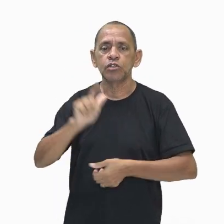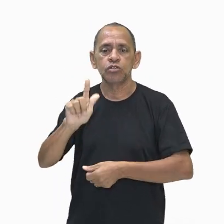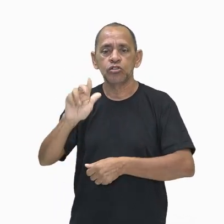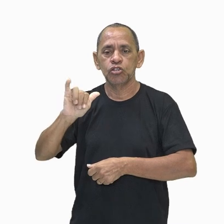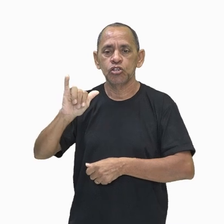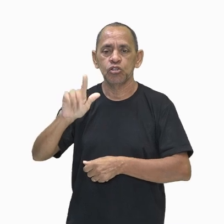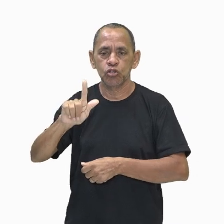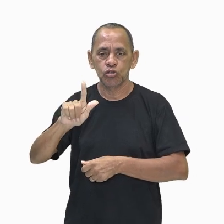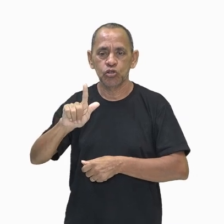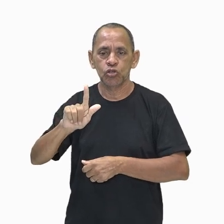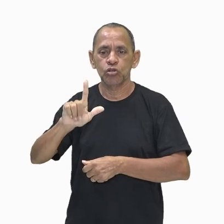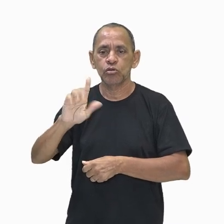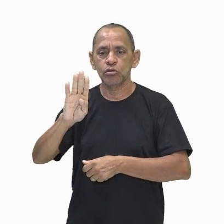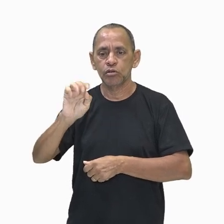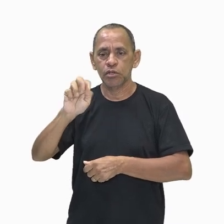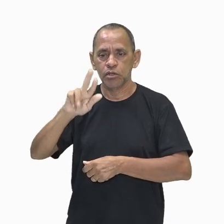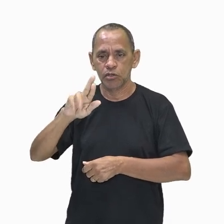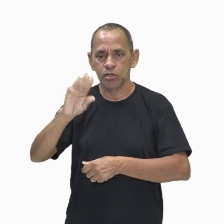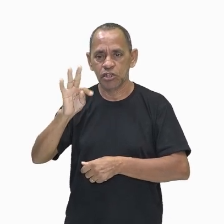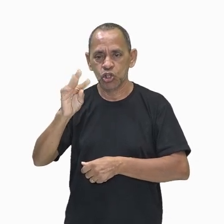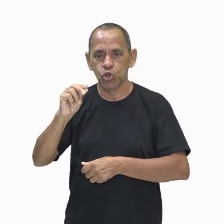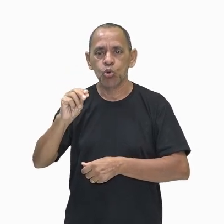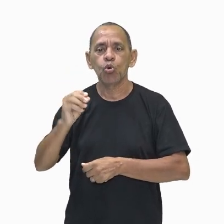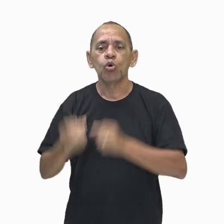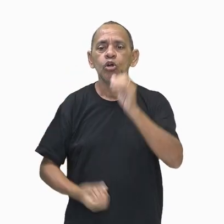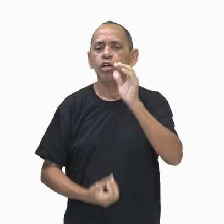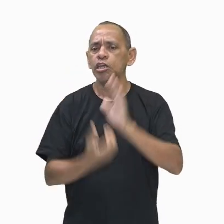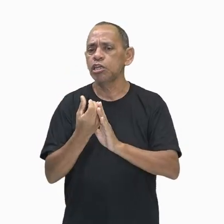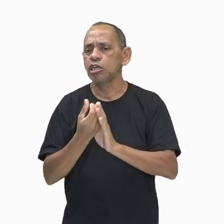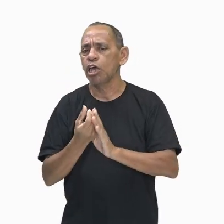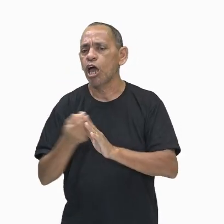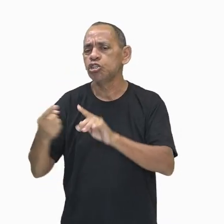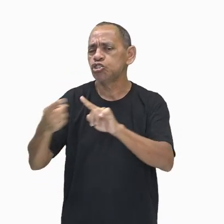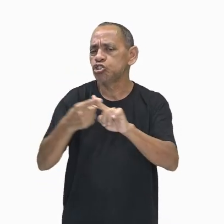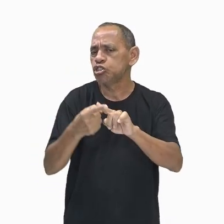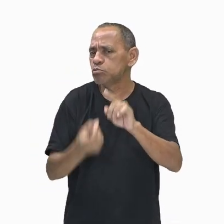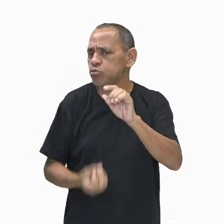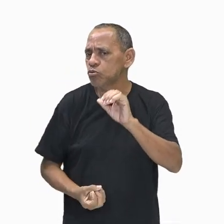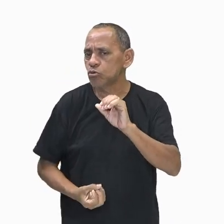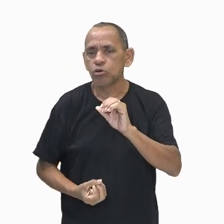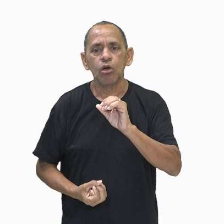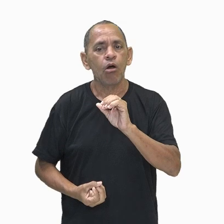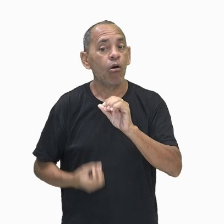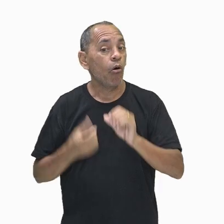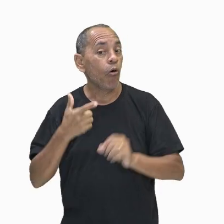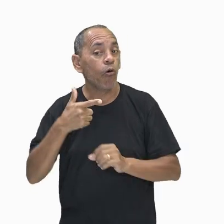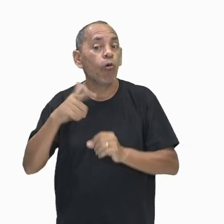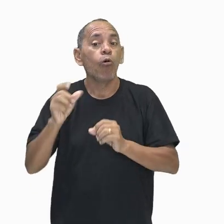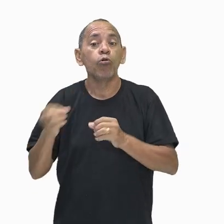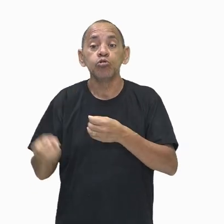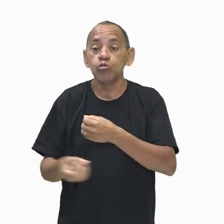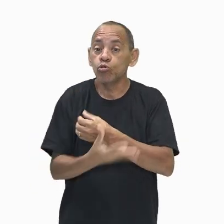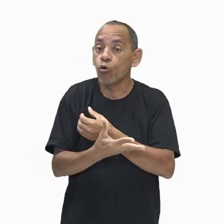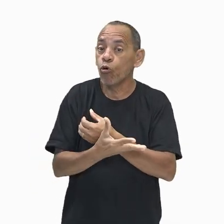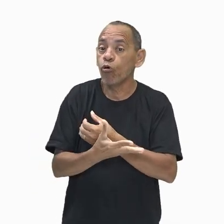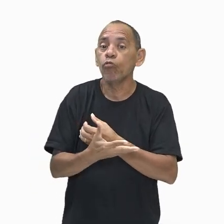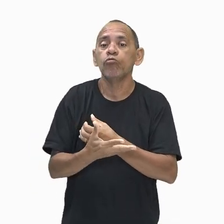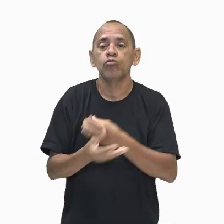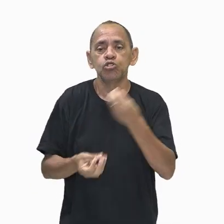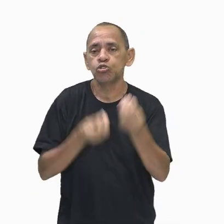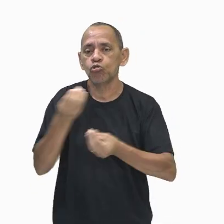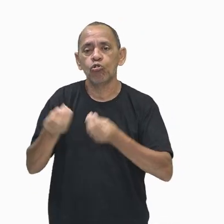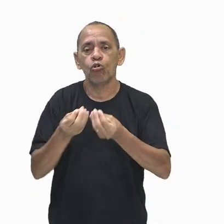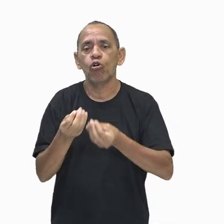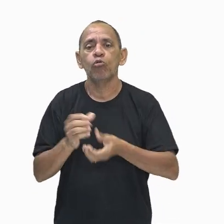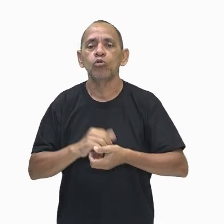nova forma de cantar. Vocês viram que falamos sobre a questão de como surgiu, quais são o contexto